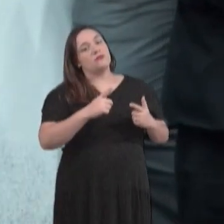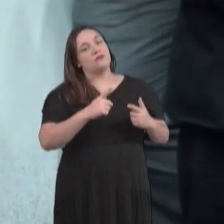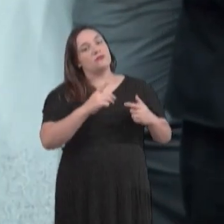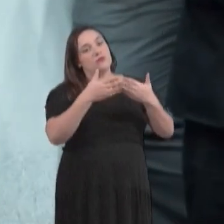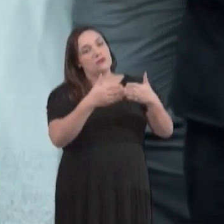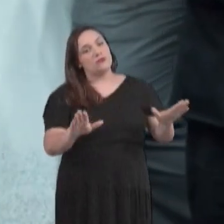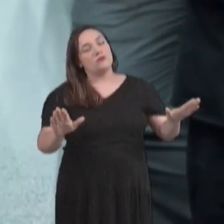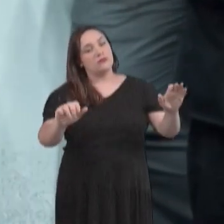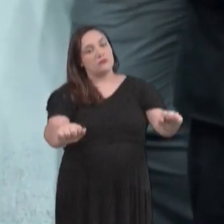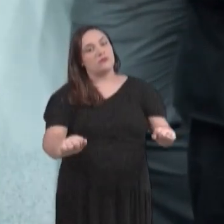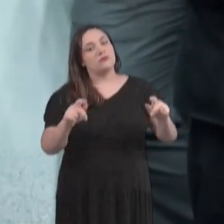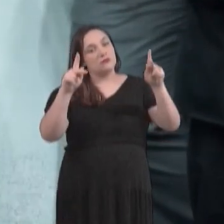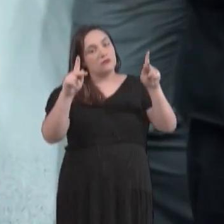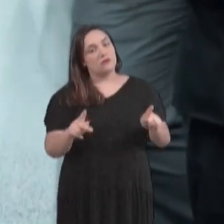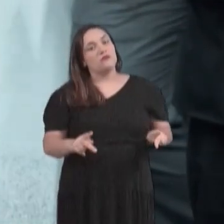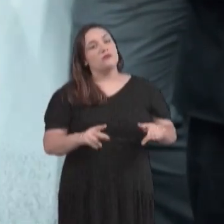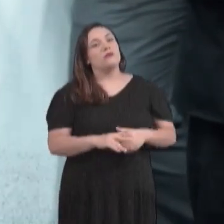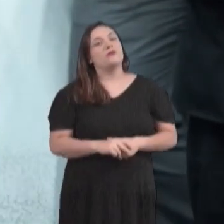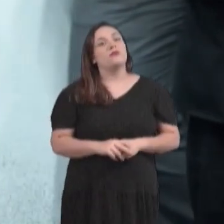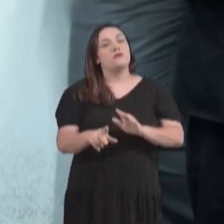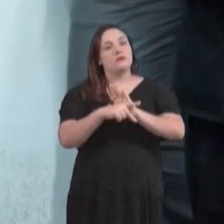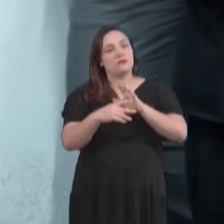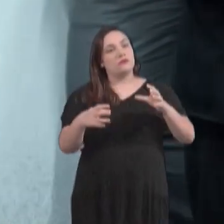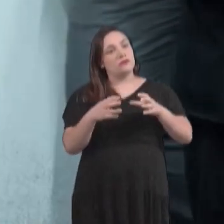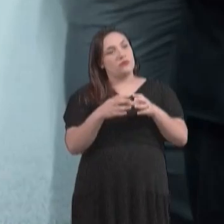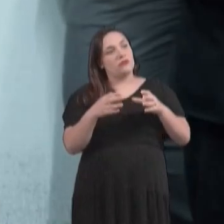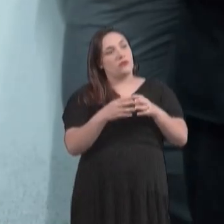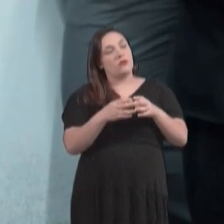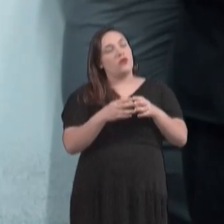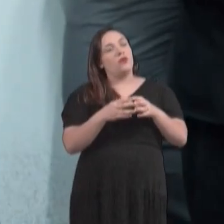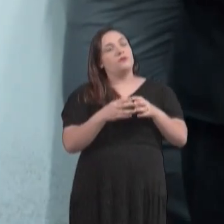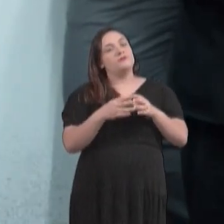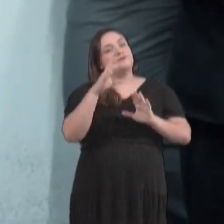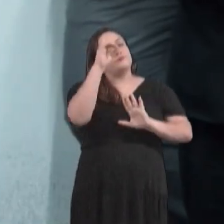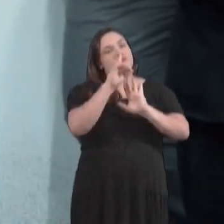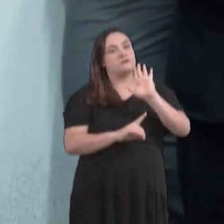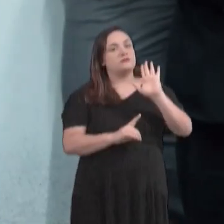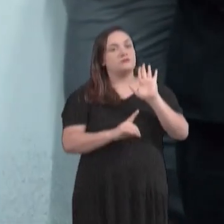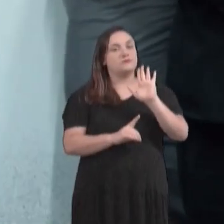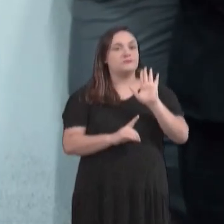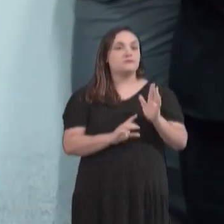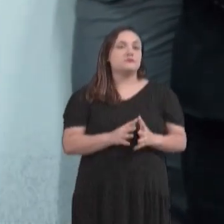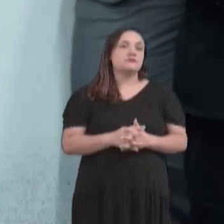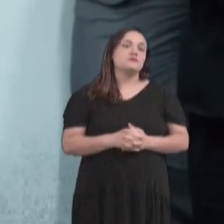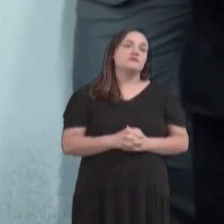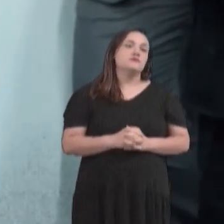audiência pública através da Comissão de Direitos